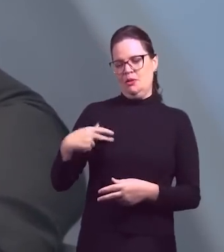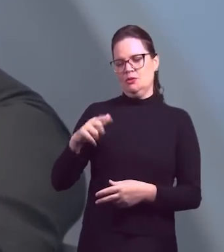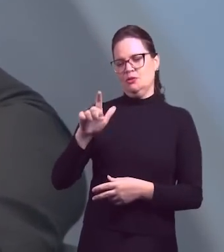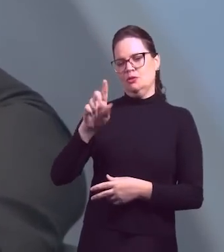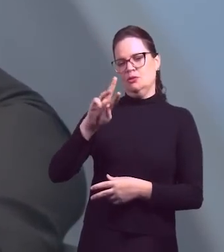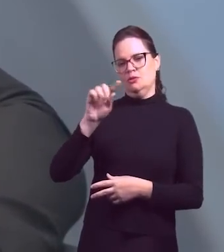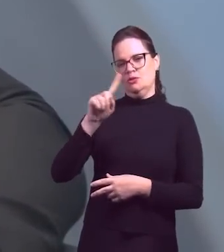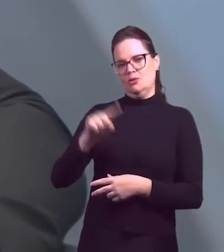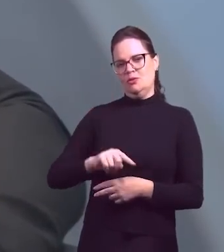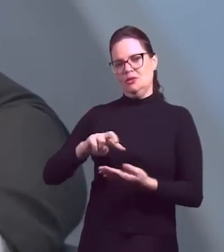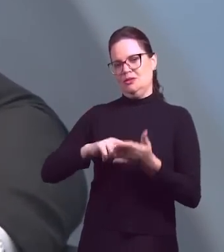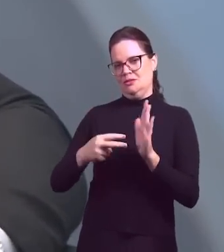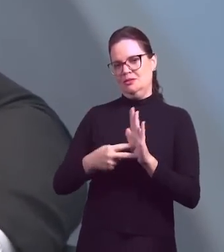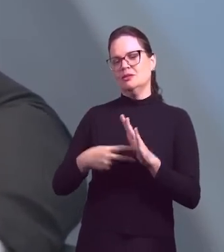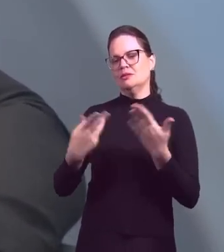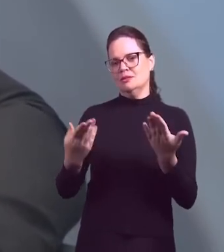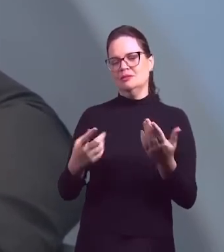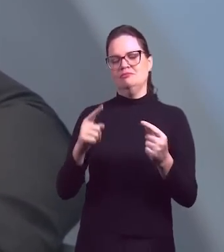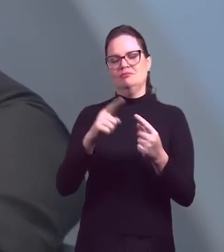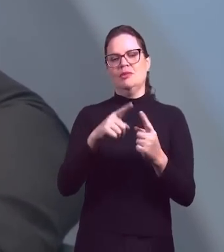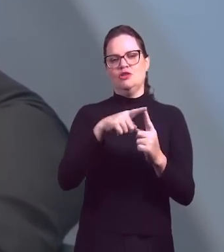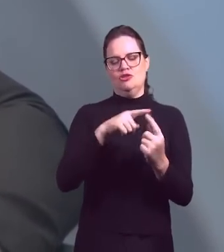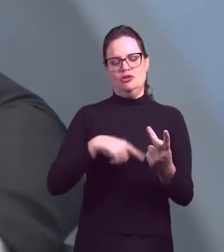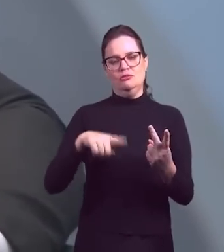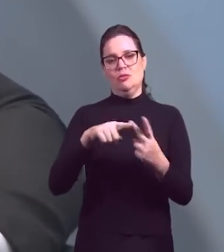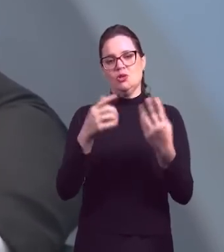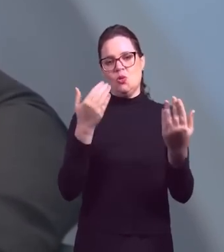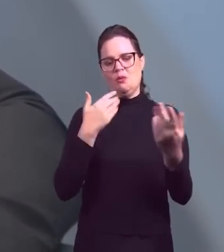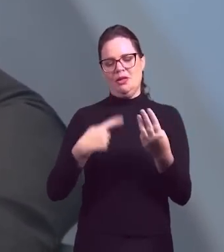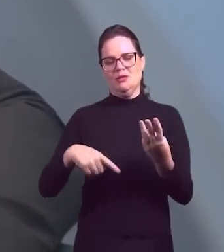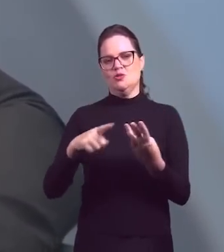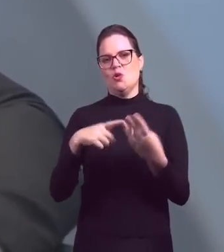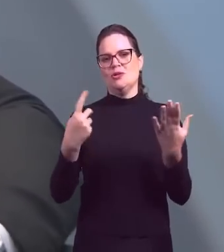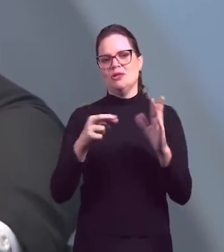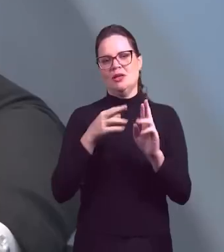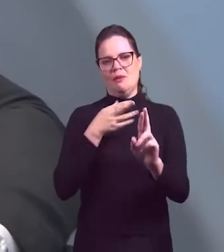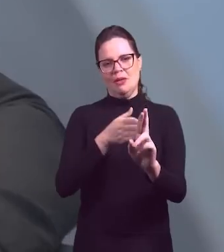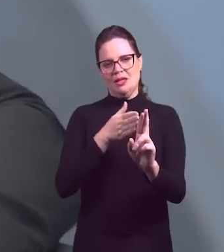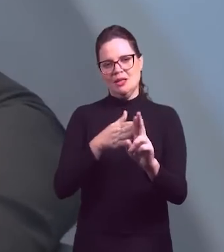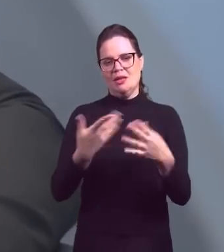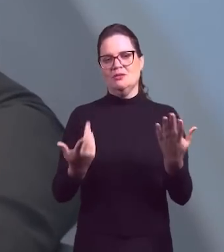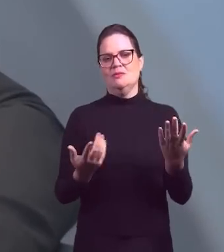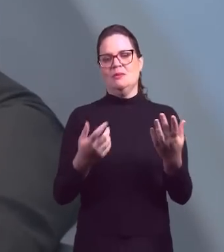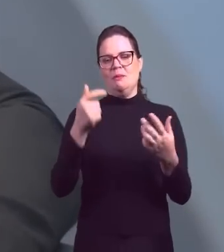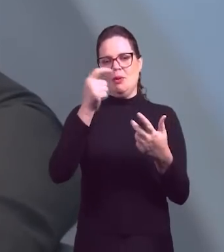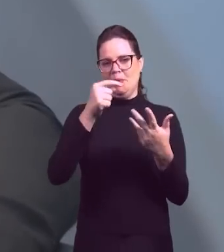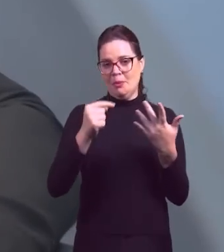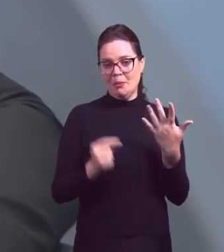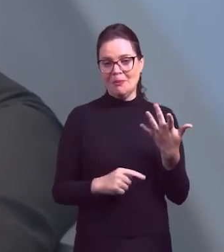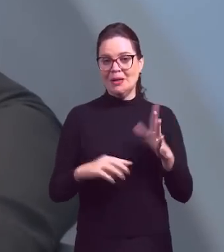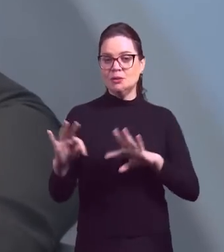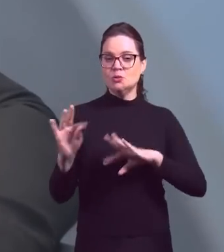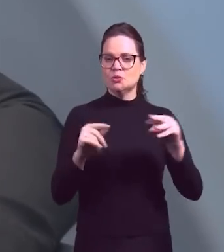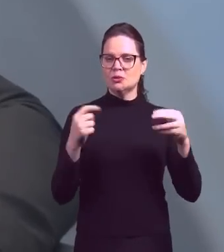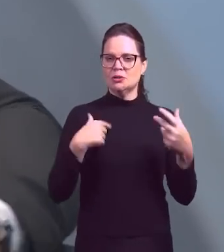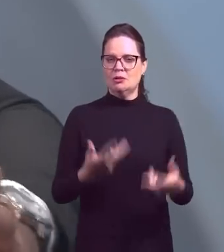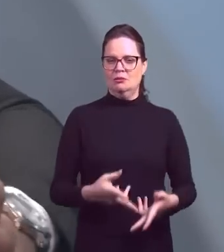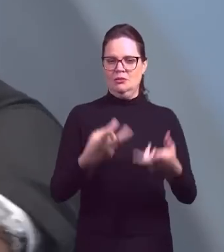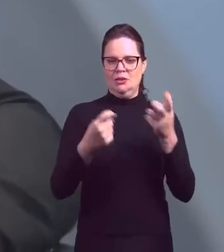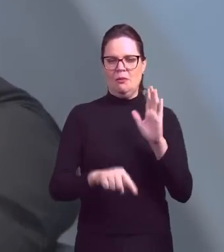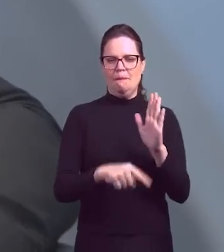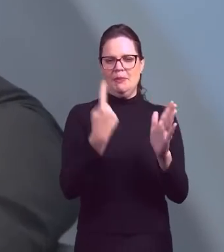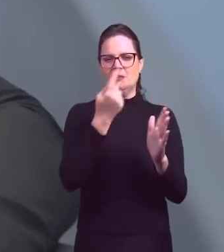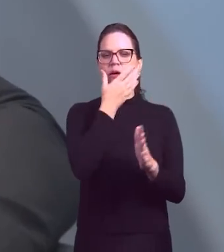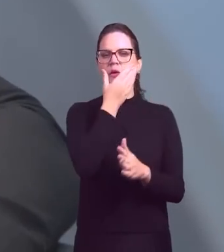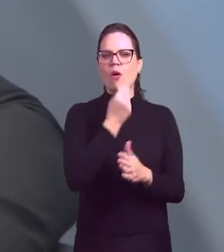agora a simbologia, a alegoria, a figura. Quando você olha para o primeiro